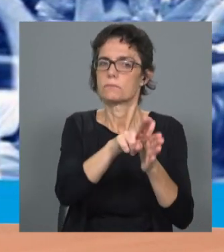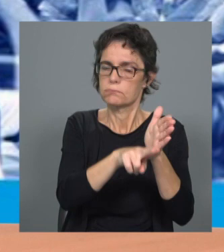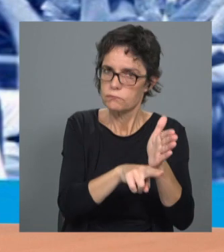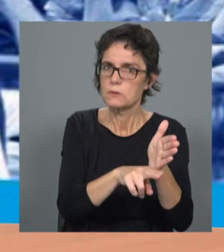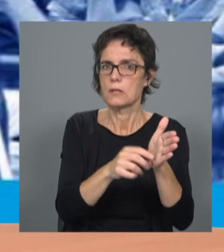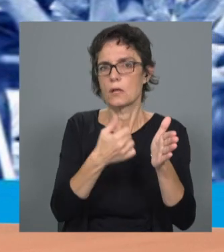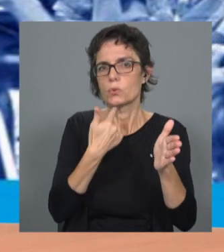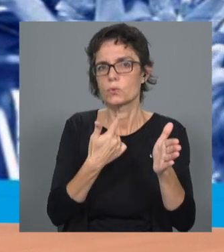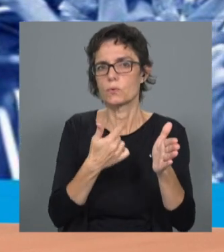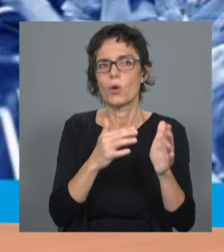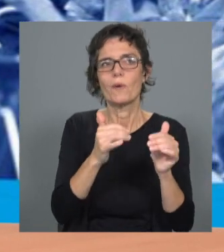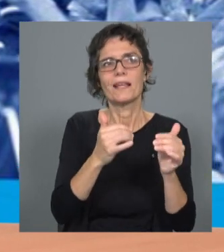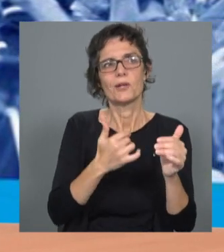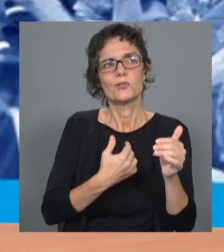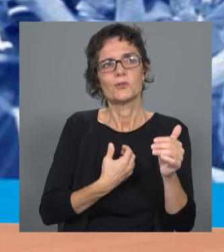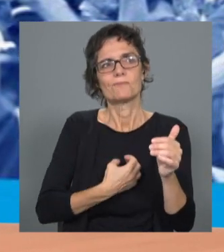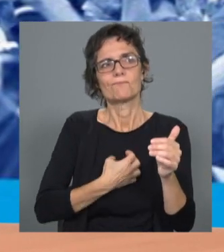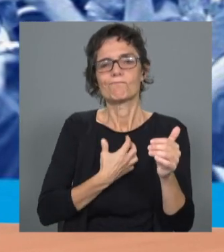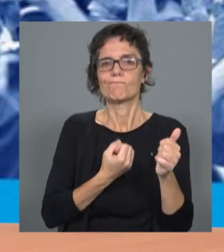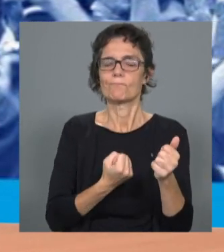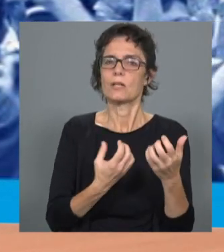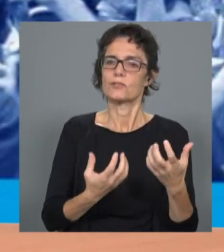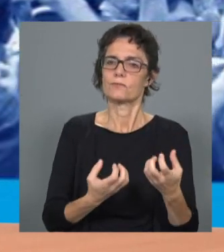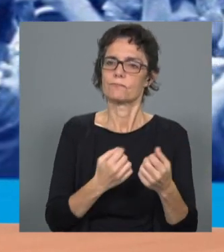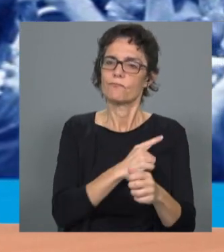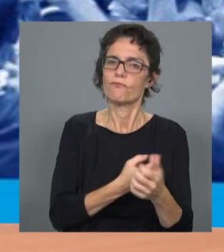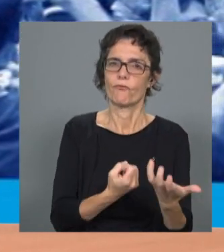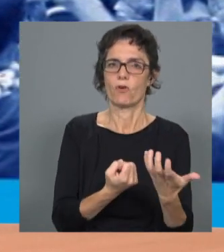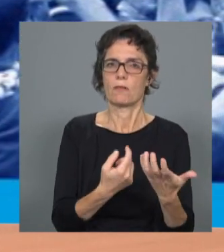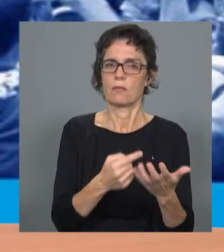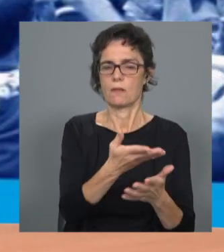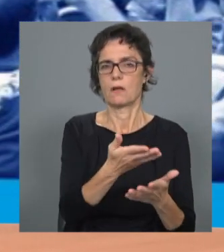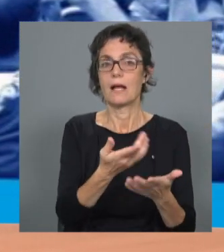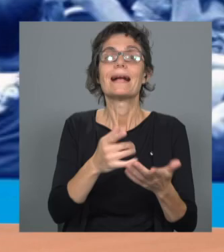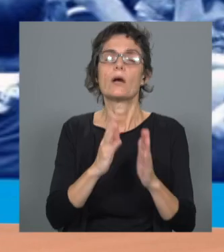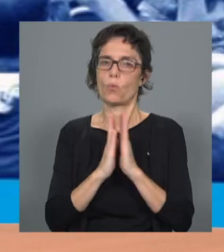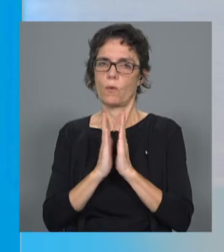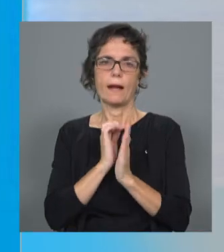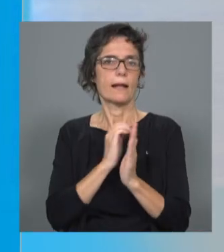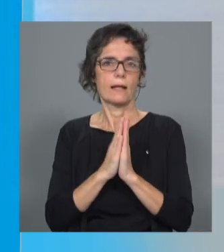mãe, embora também não houvesse cerimónia religiosa por causa do Covid. Sim.